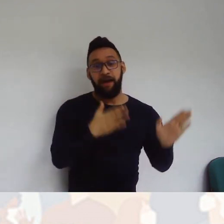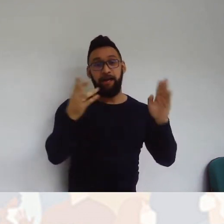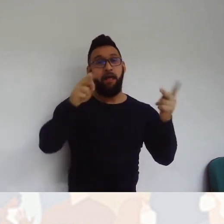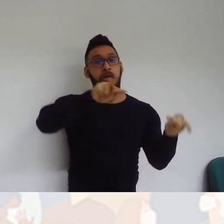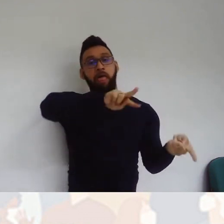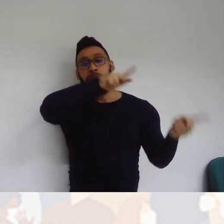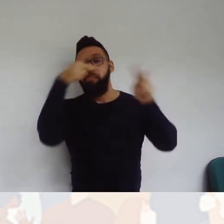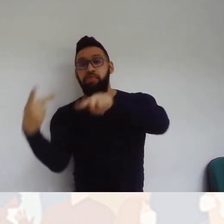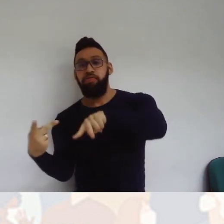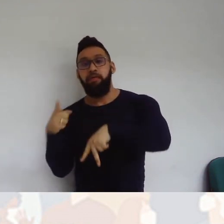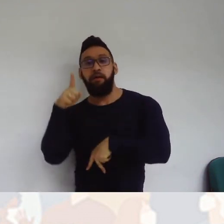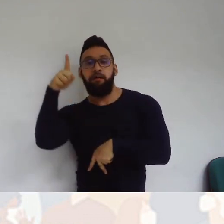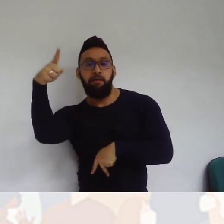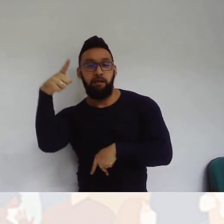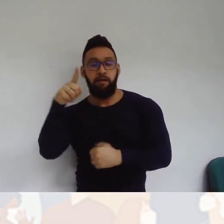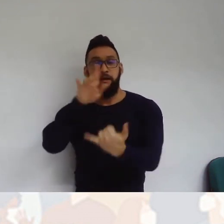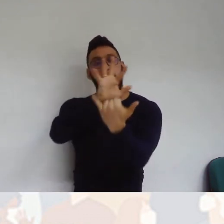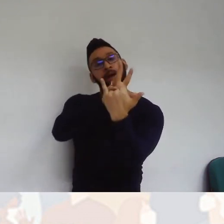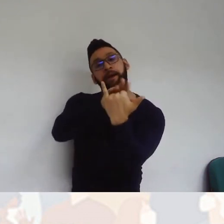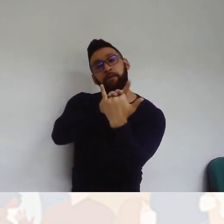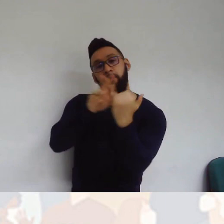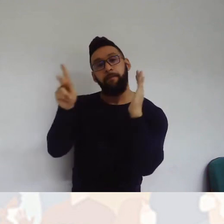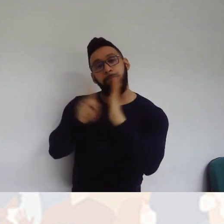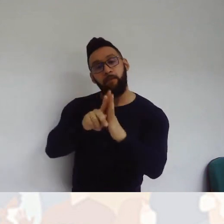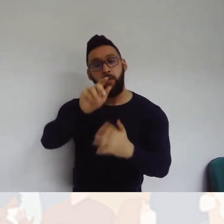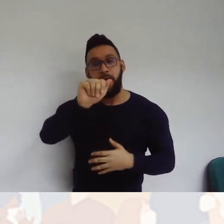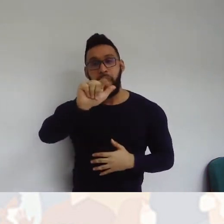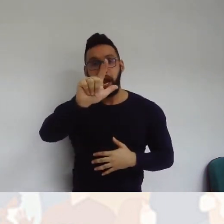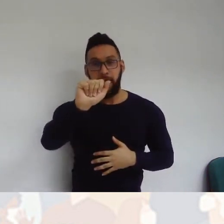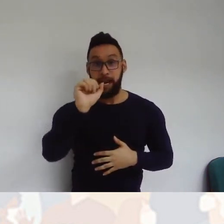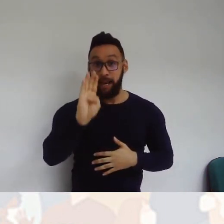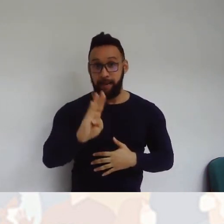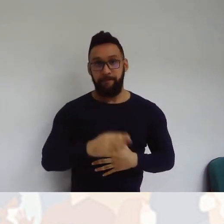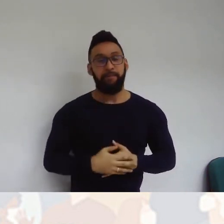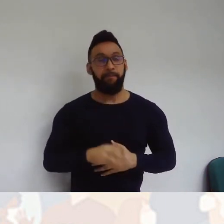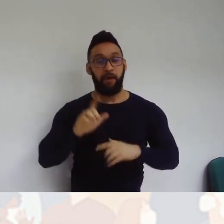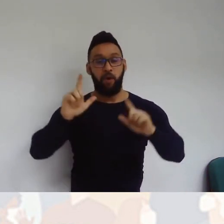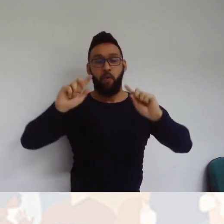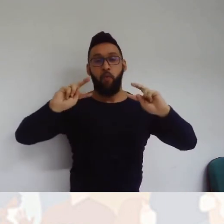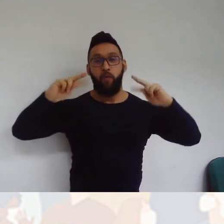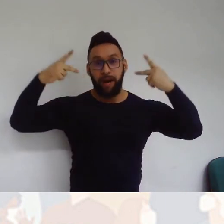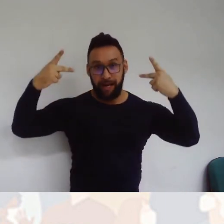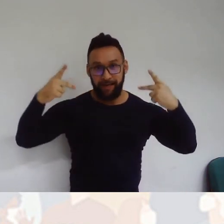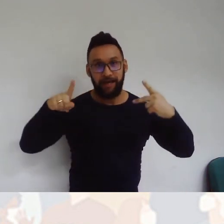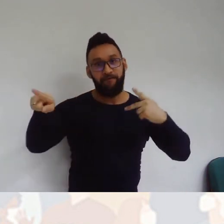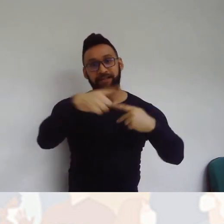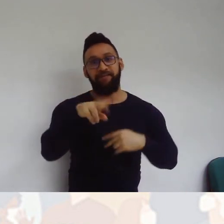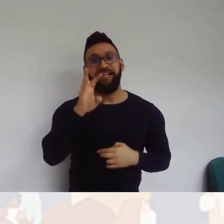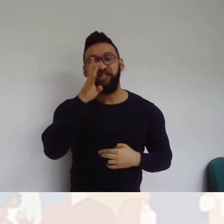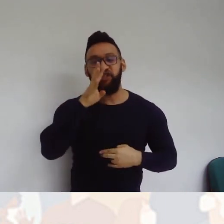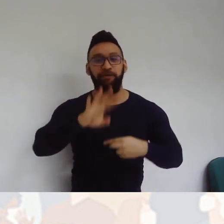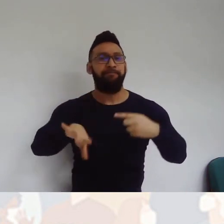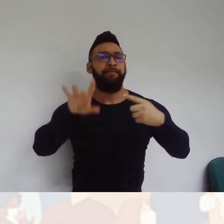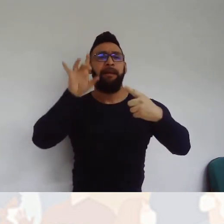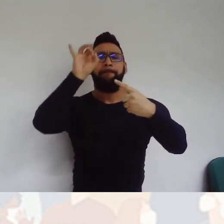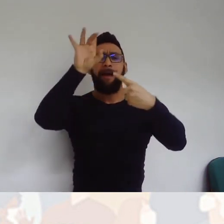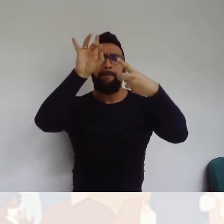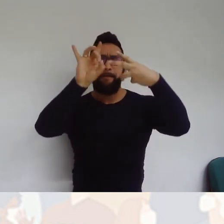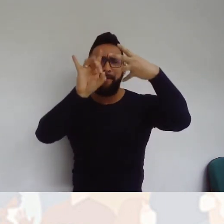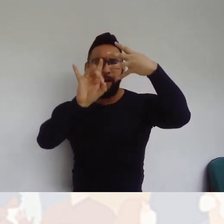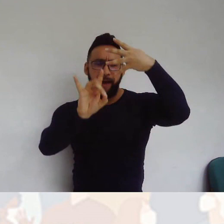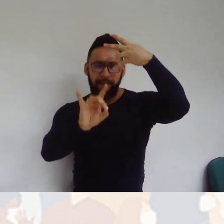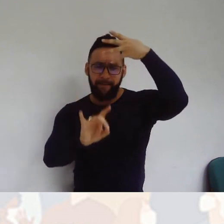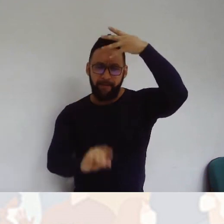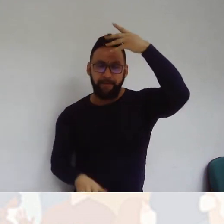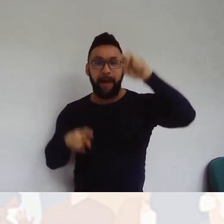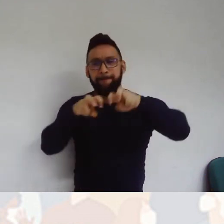bom? Tá certo? Eu passo, então, a palavra para a Dilamar. E já agradeço a Lara e a todas outras tantas